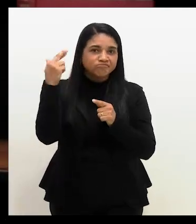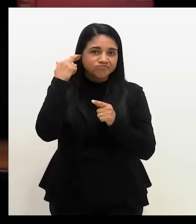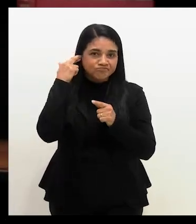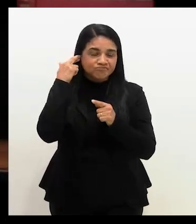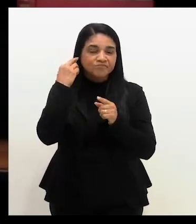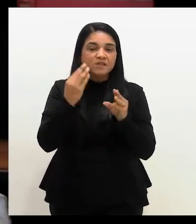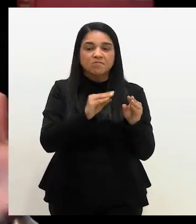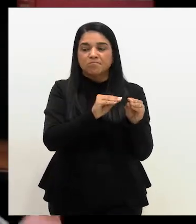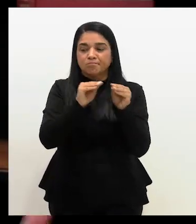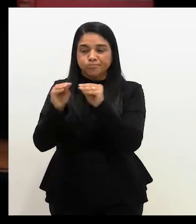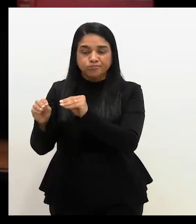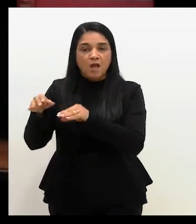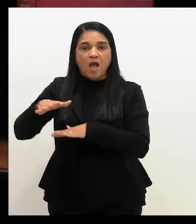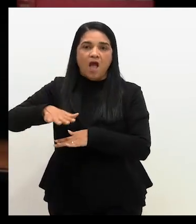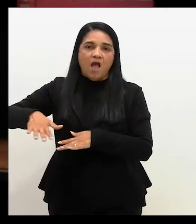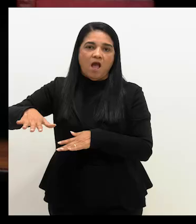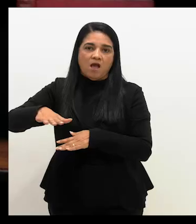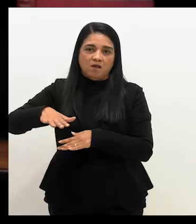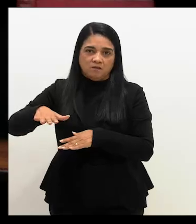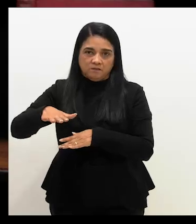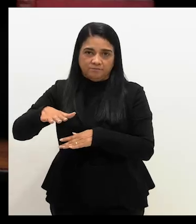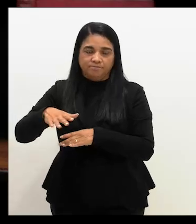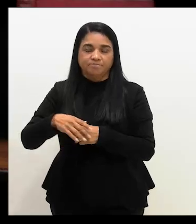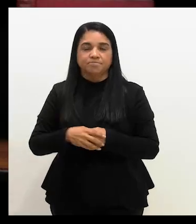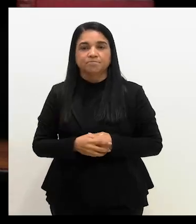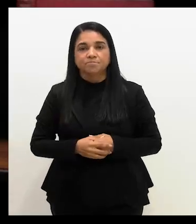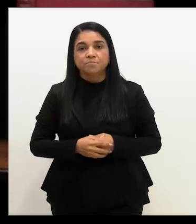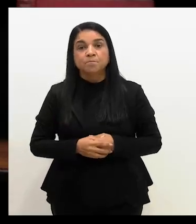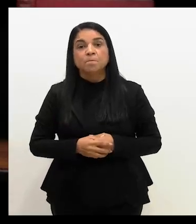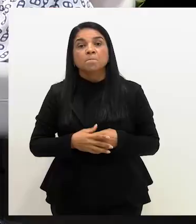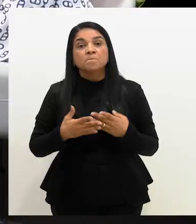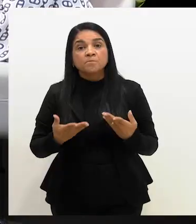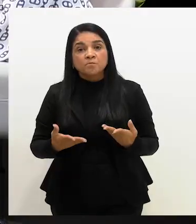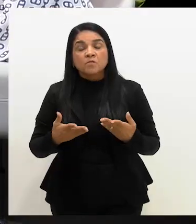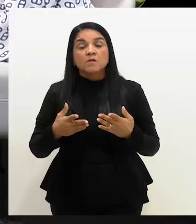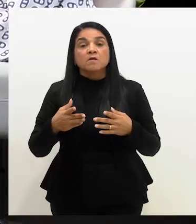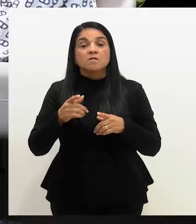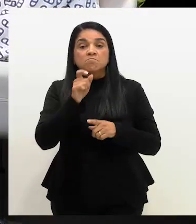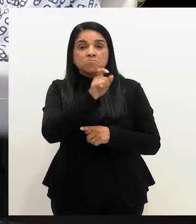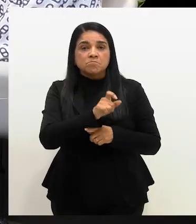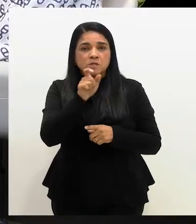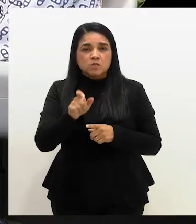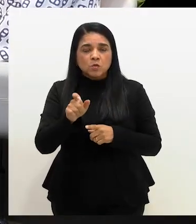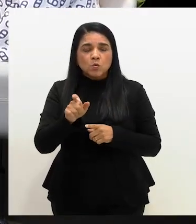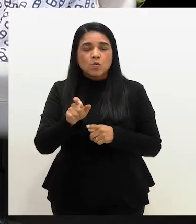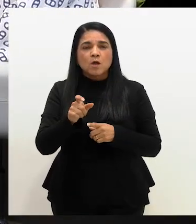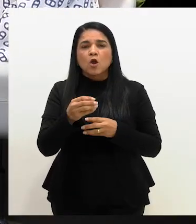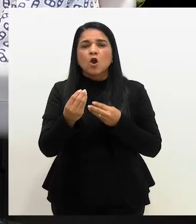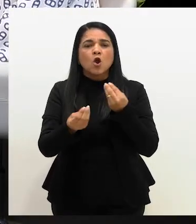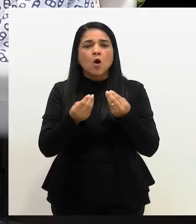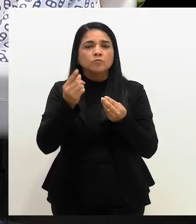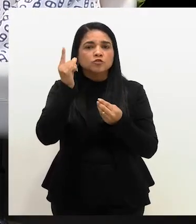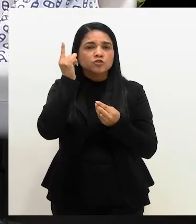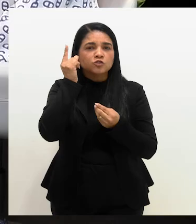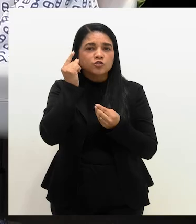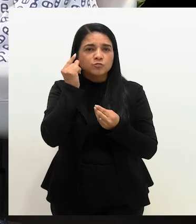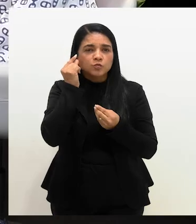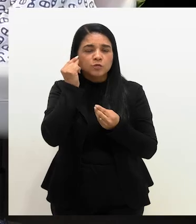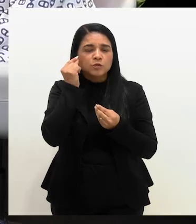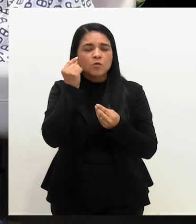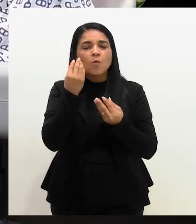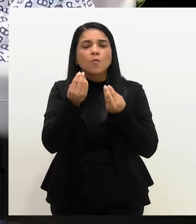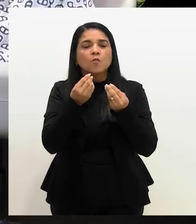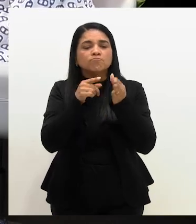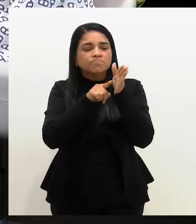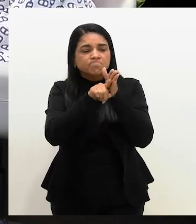perda auditiva, ele tem que ser deslocado do local de trabalho, tem que ser realocado. Uma vez esse paciente diminuindo, como que